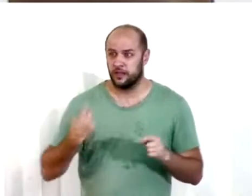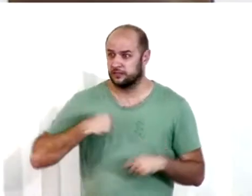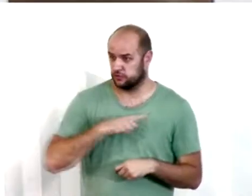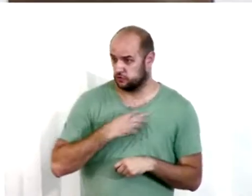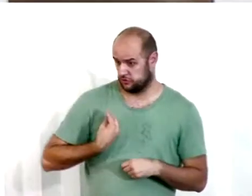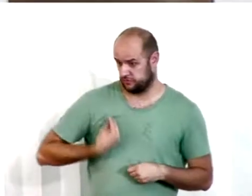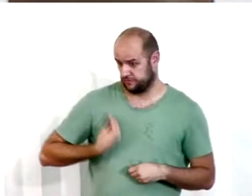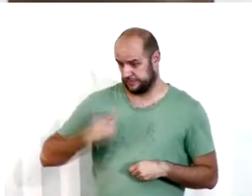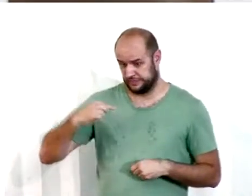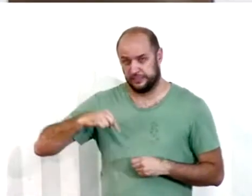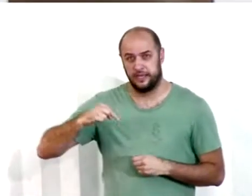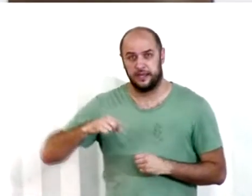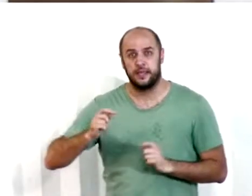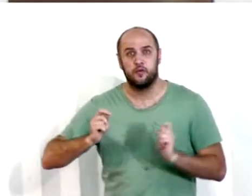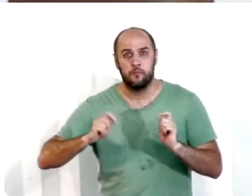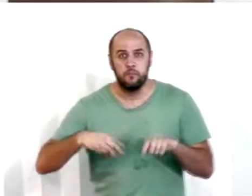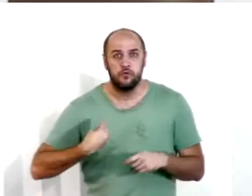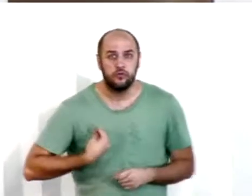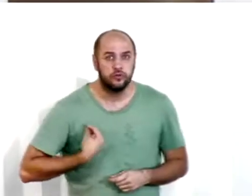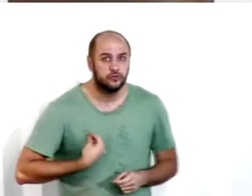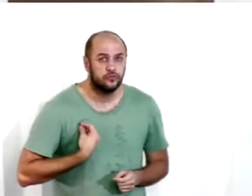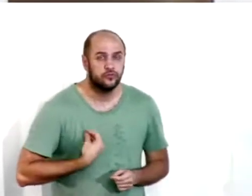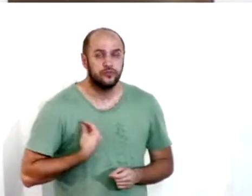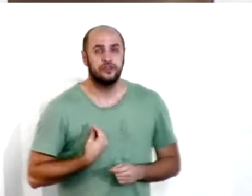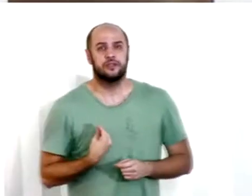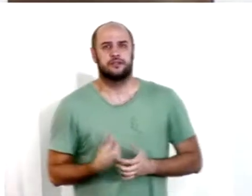nós podemos viver